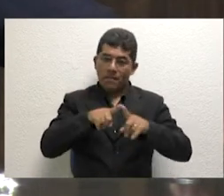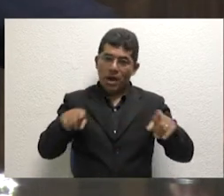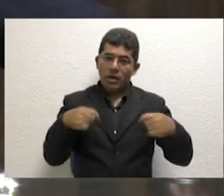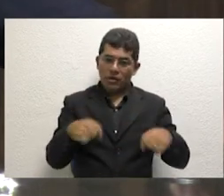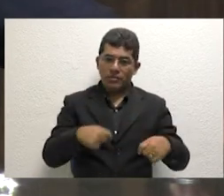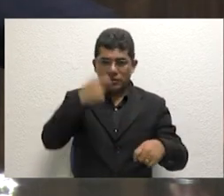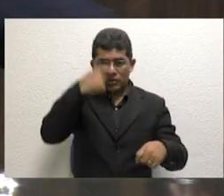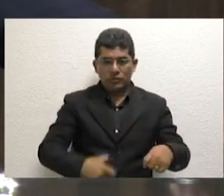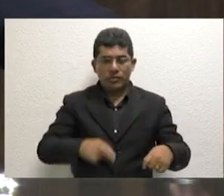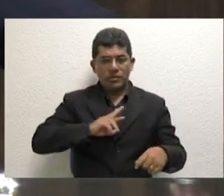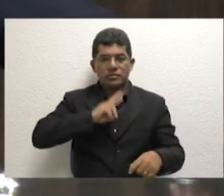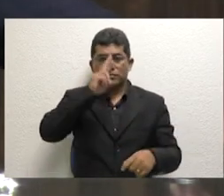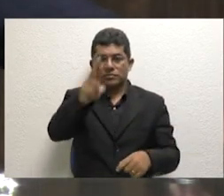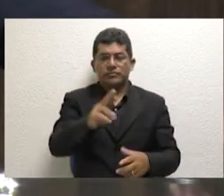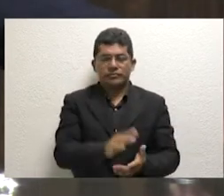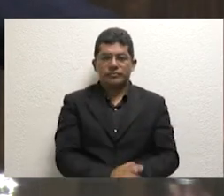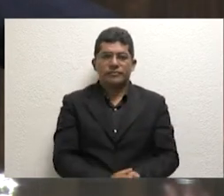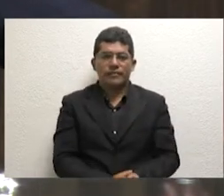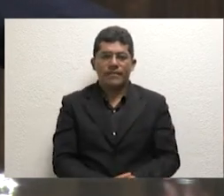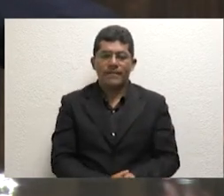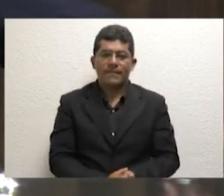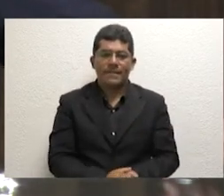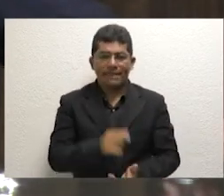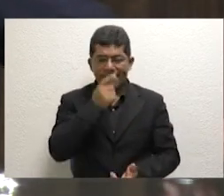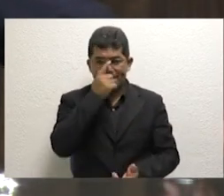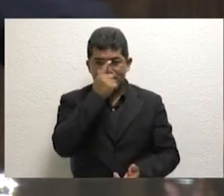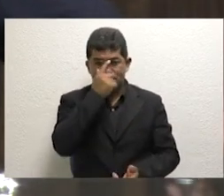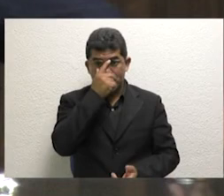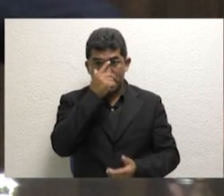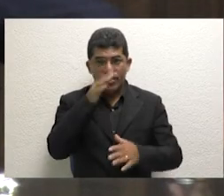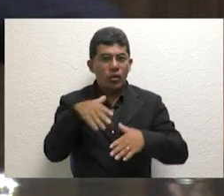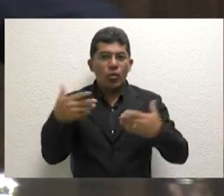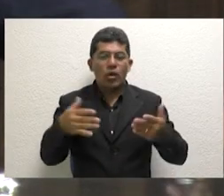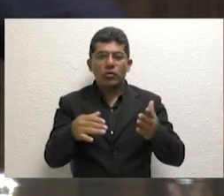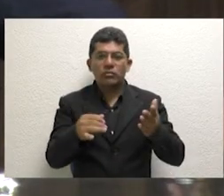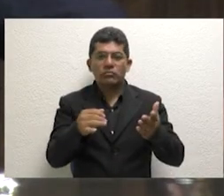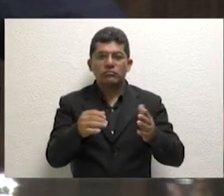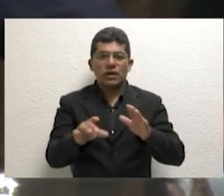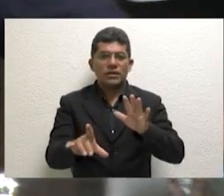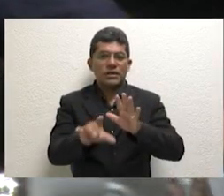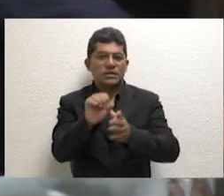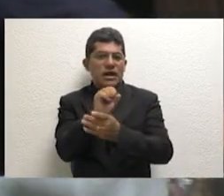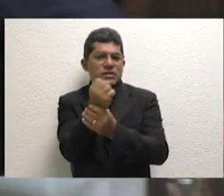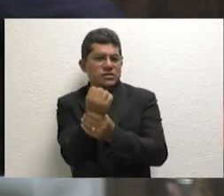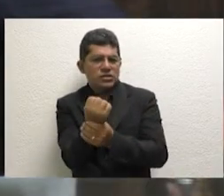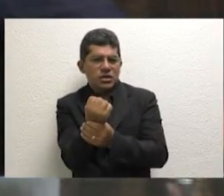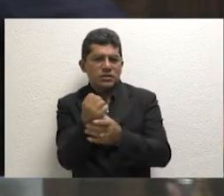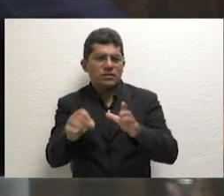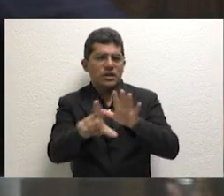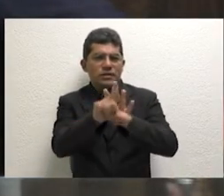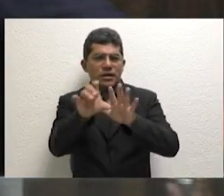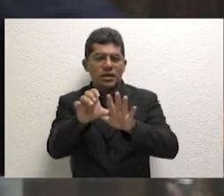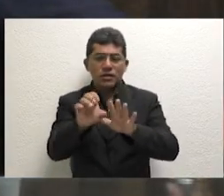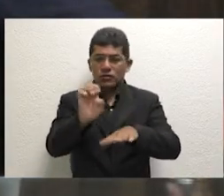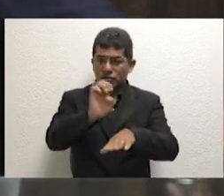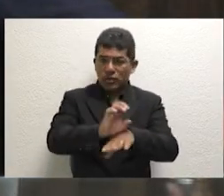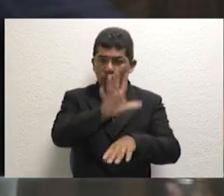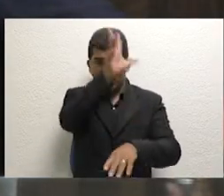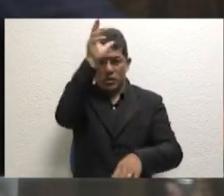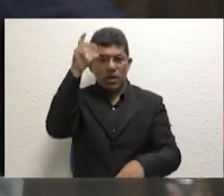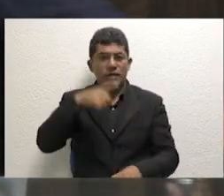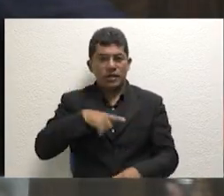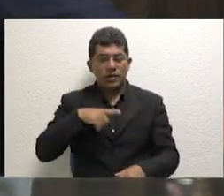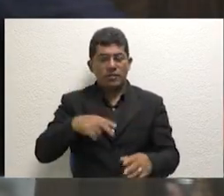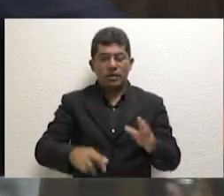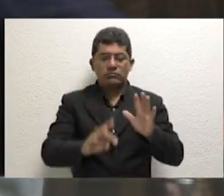quais quais são as prerrogativas que o Estado do Amazonas tem para uma